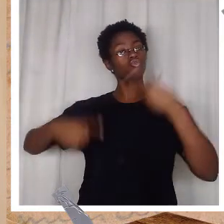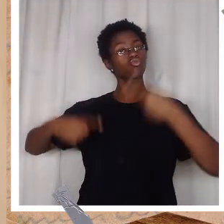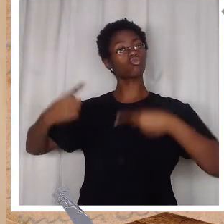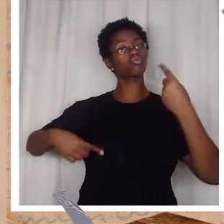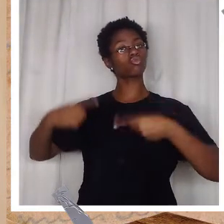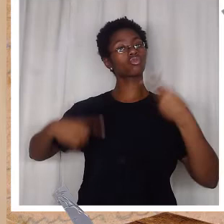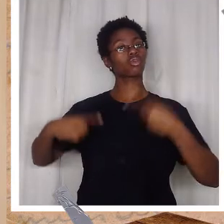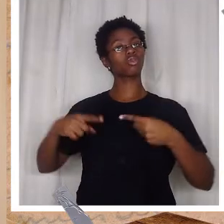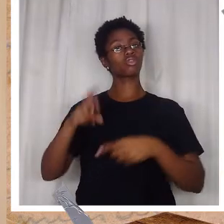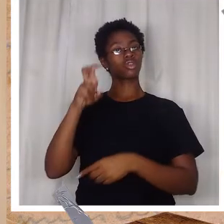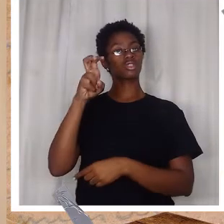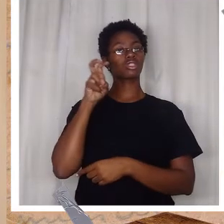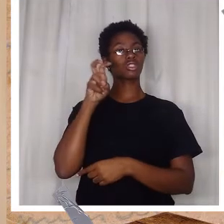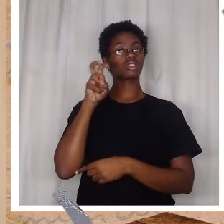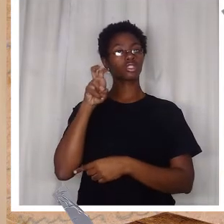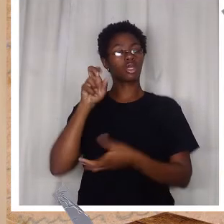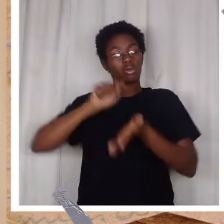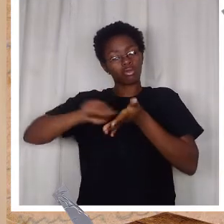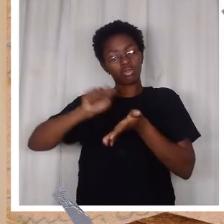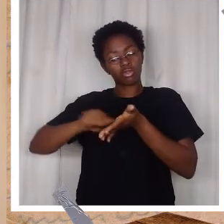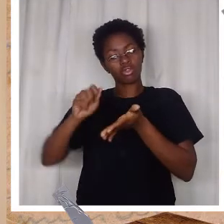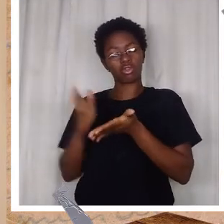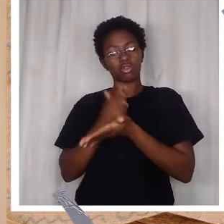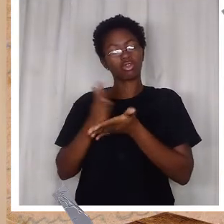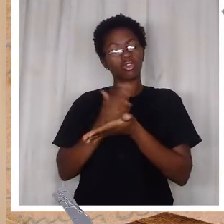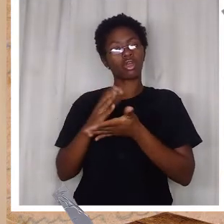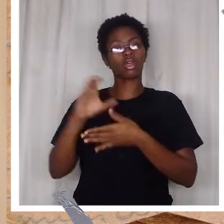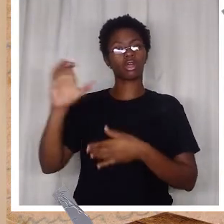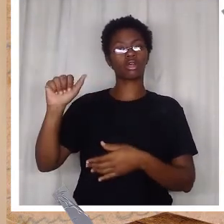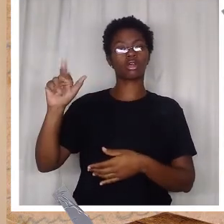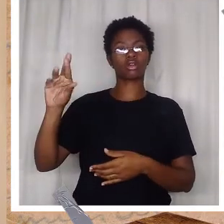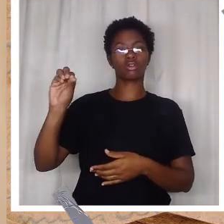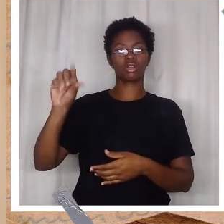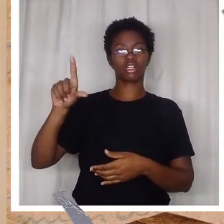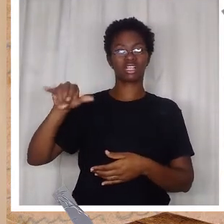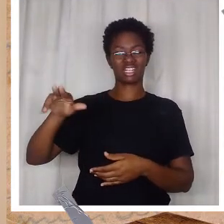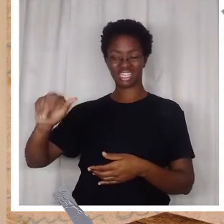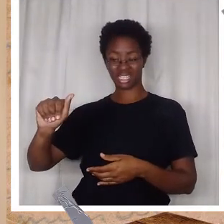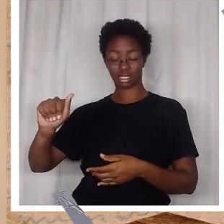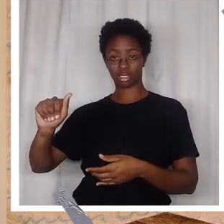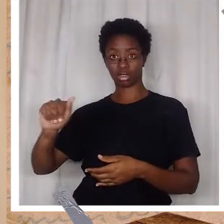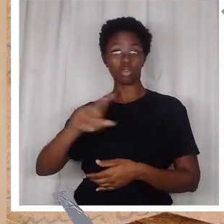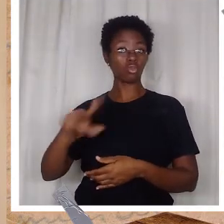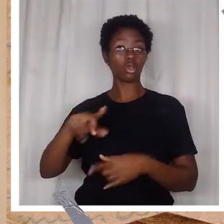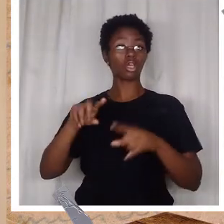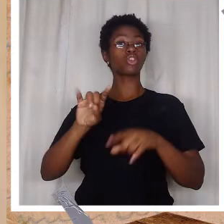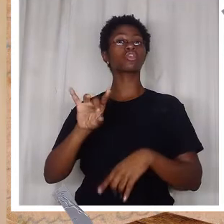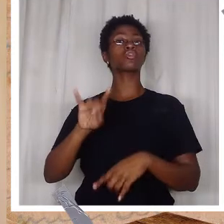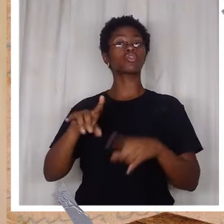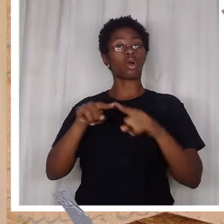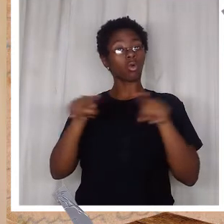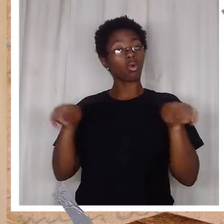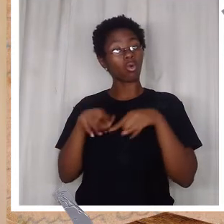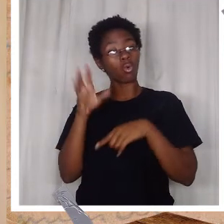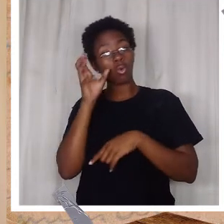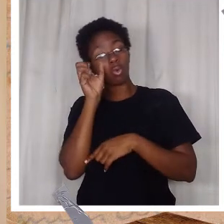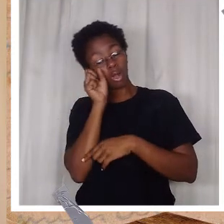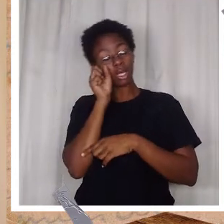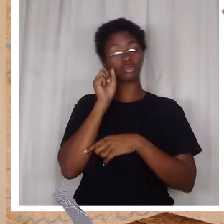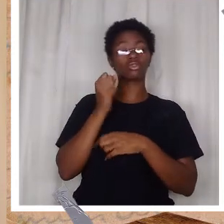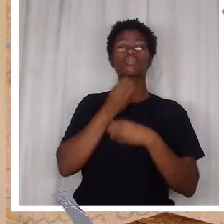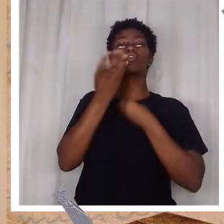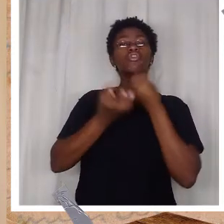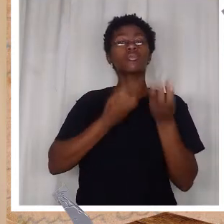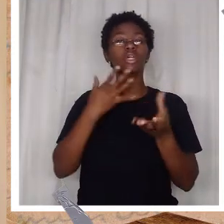Carolina. Não só ela não escreveu só o Quarto de Despejo, nós já temos o Diário de